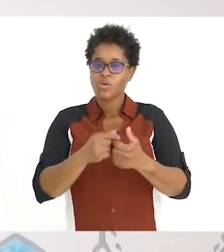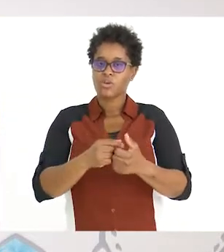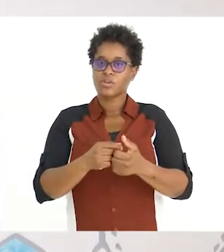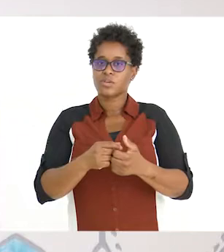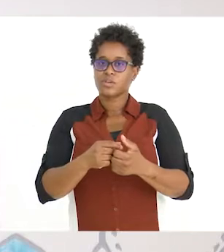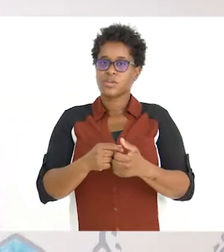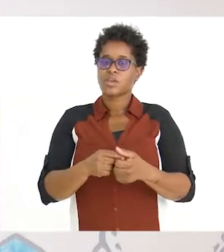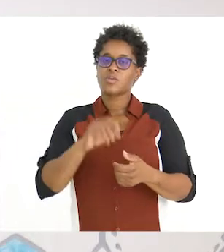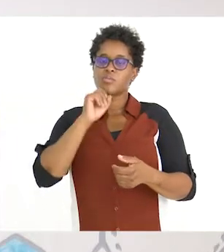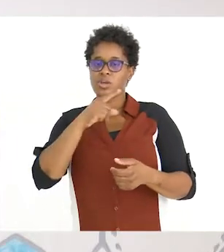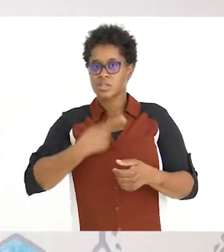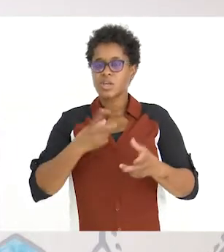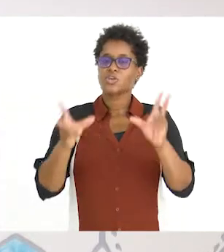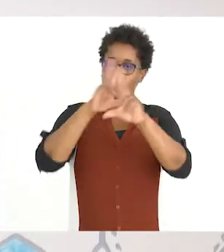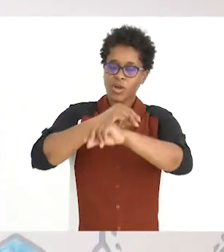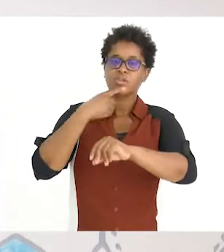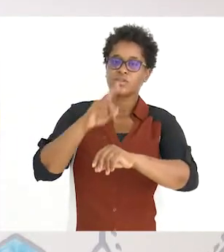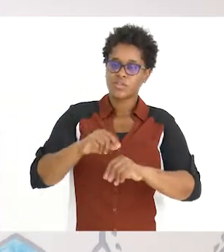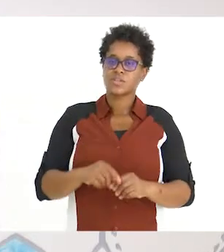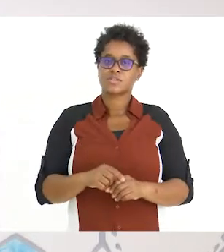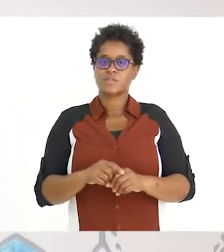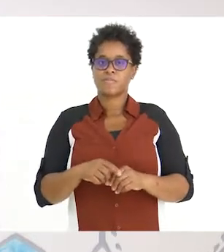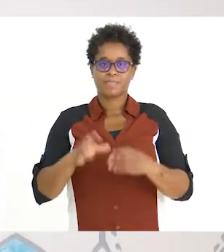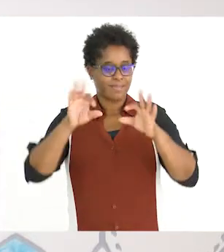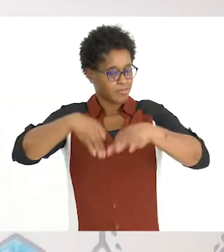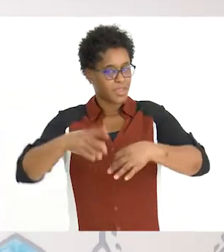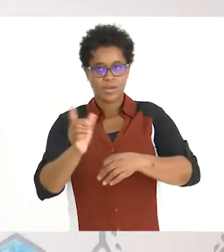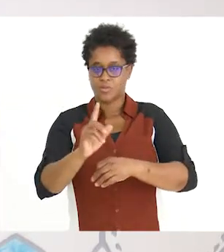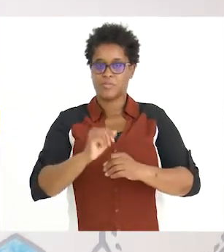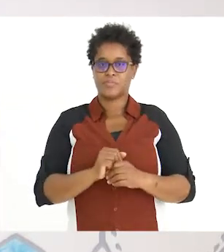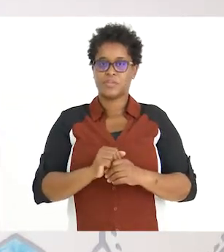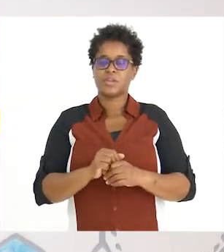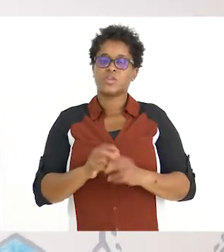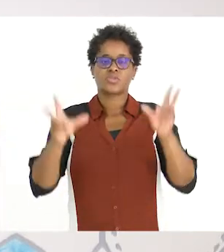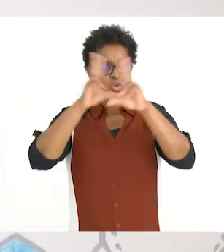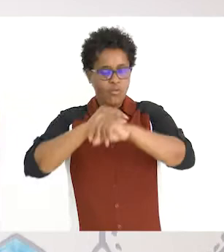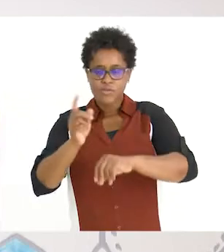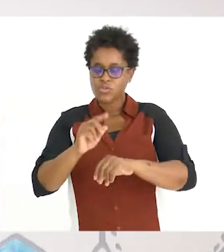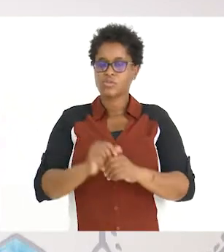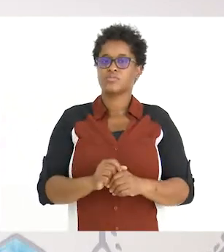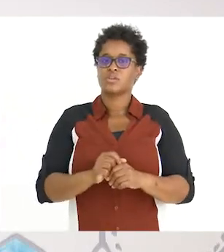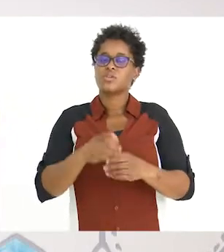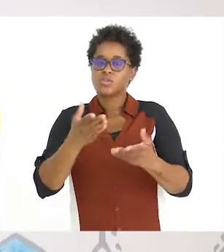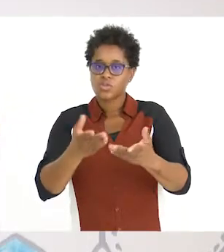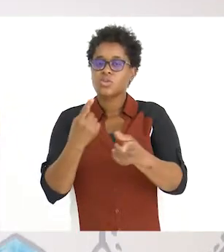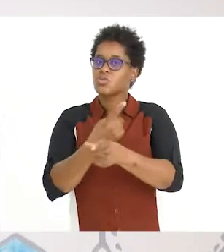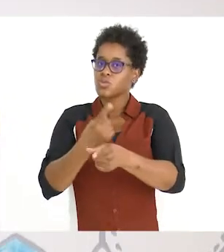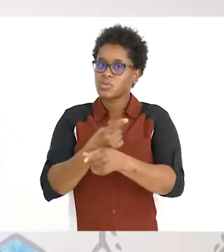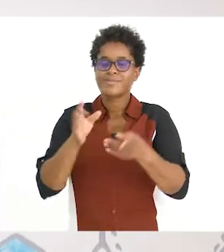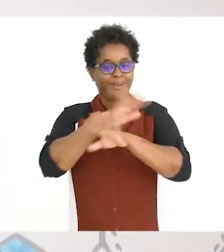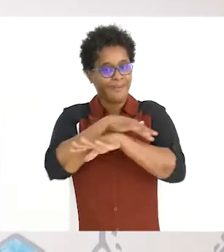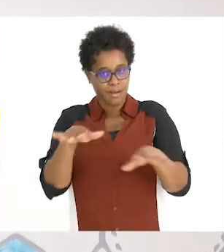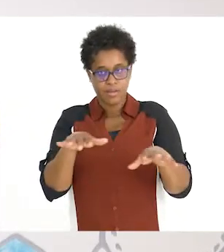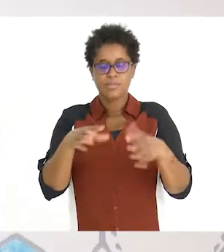se renovar, por isso não vão se esgotar. E os não renováveis são aquilo que vai se esgotar, como